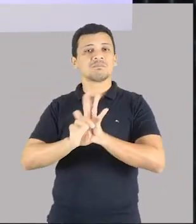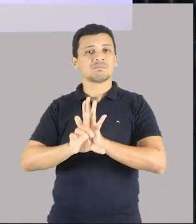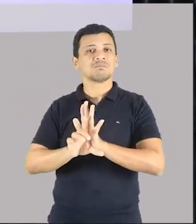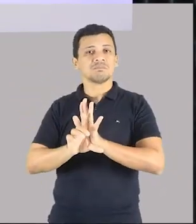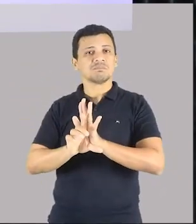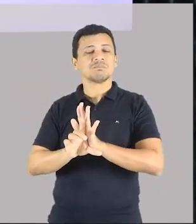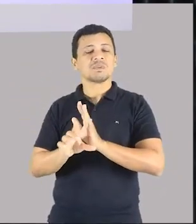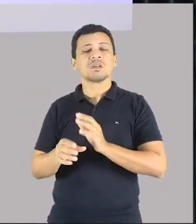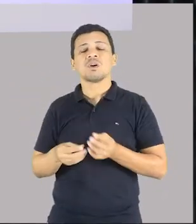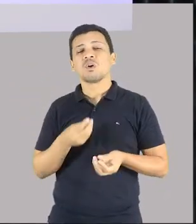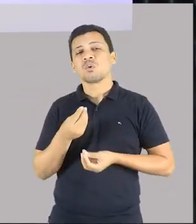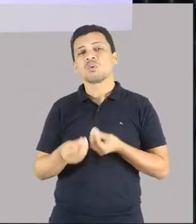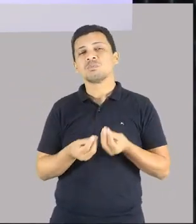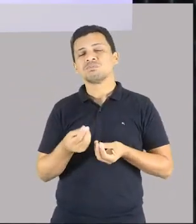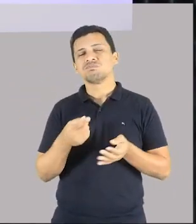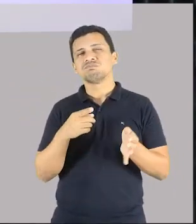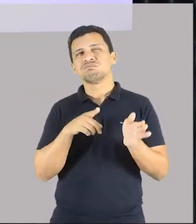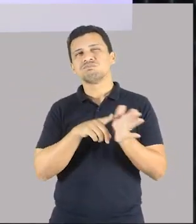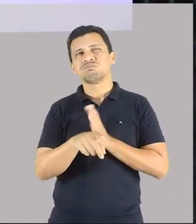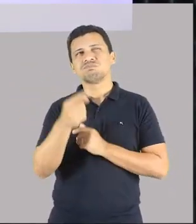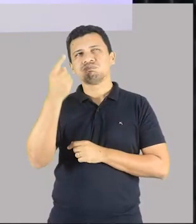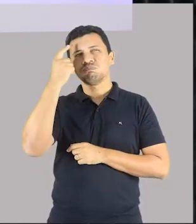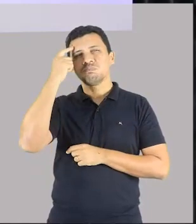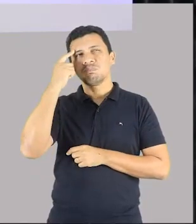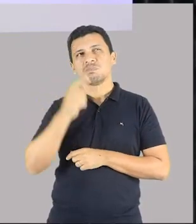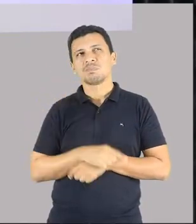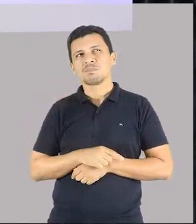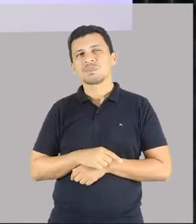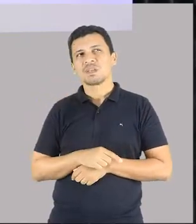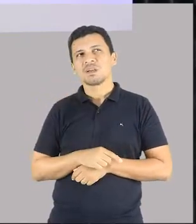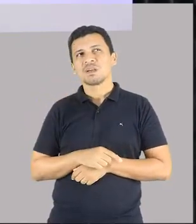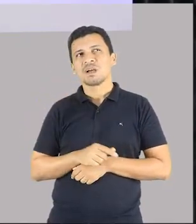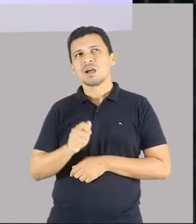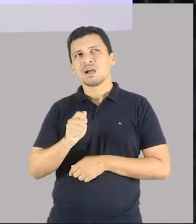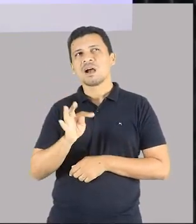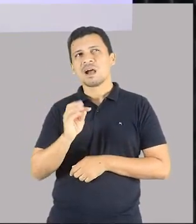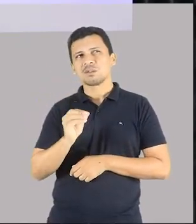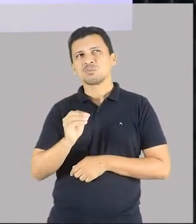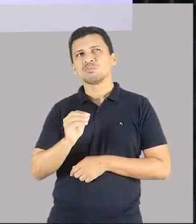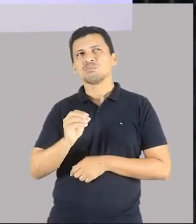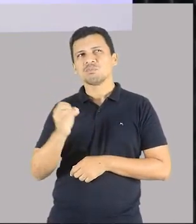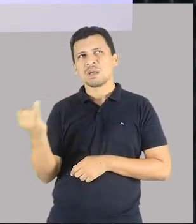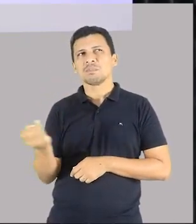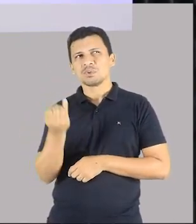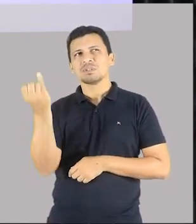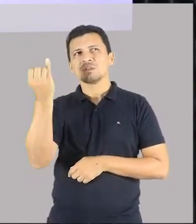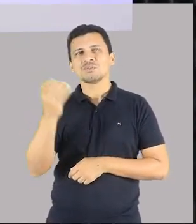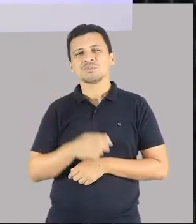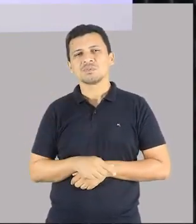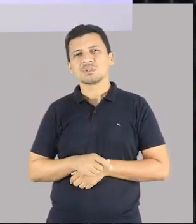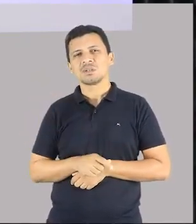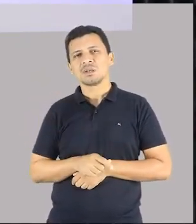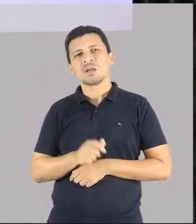ou seja, ele vai se questionar. É oportuno eu adotar esse ato? É conveniente eu adotar esse